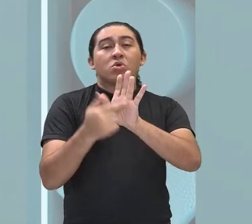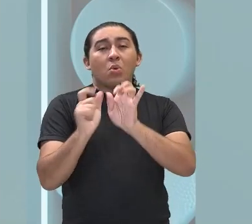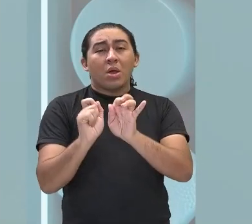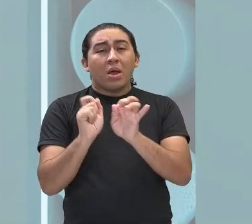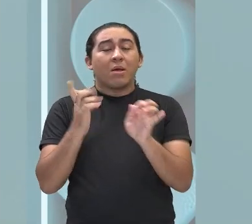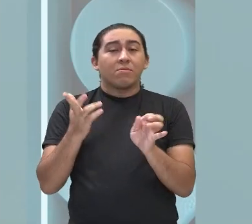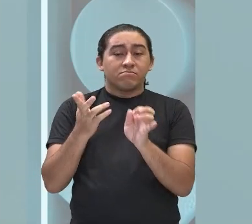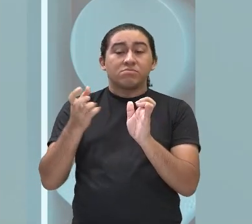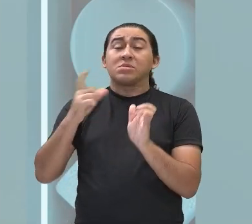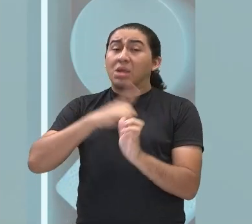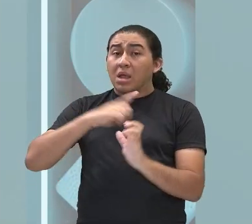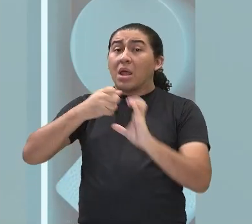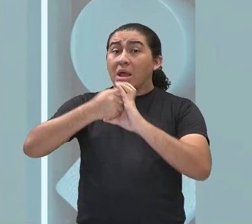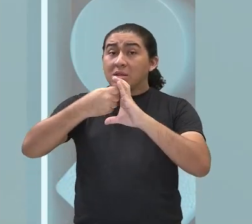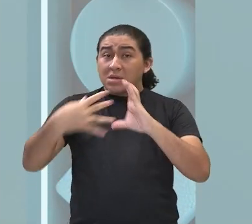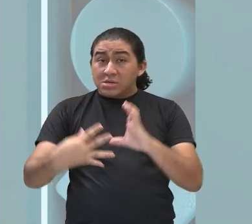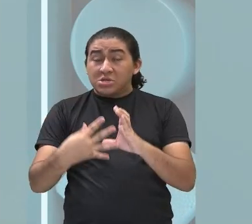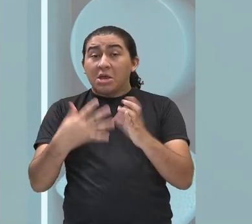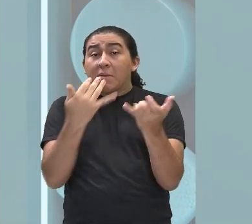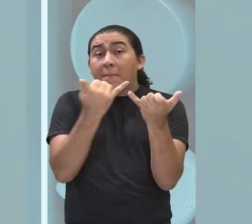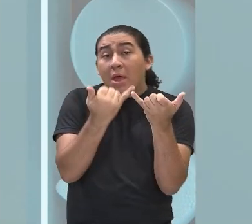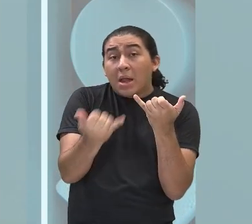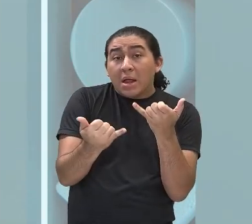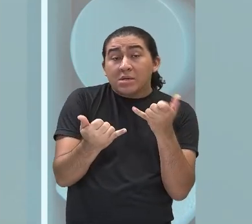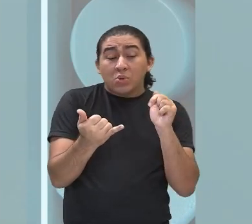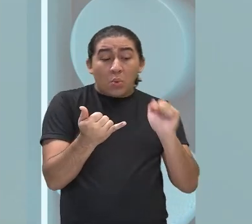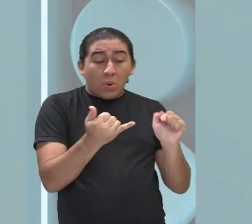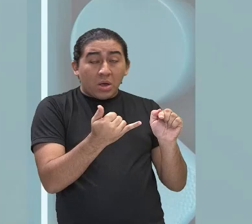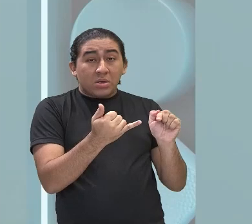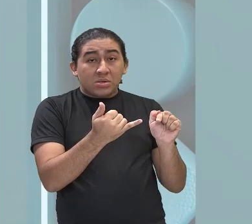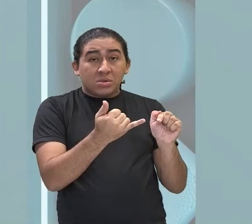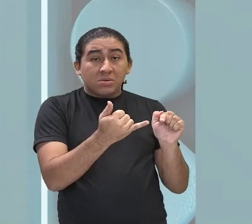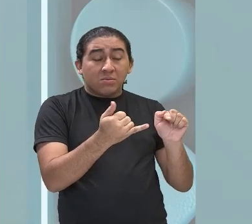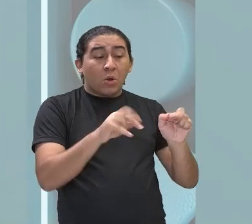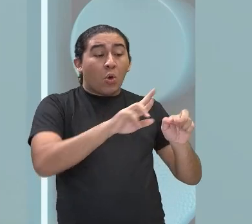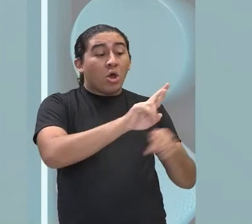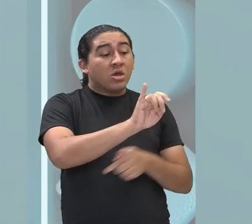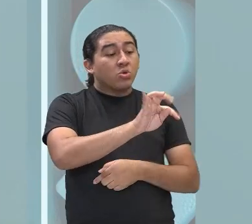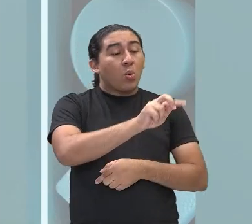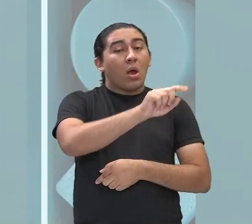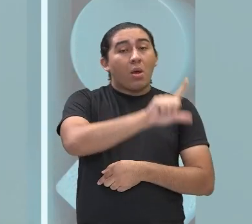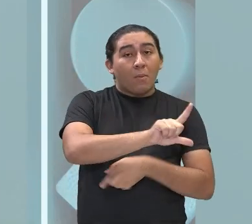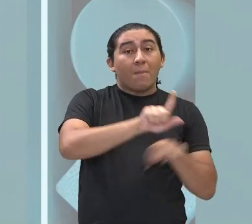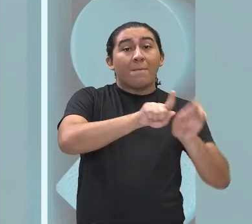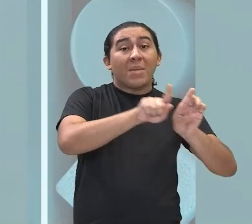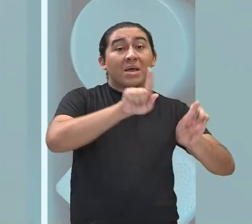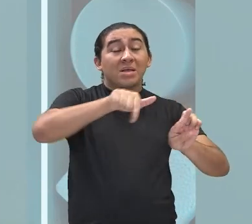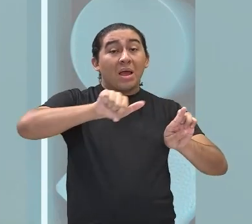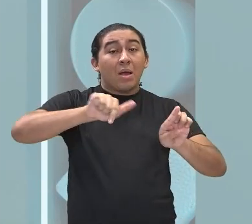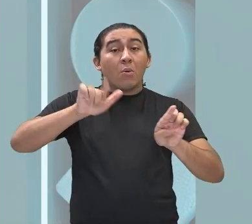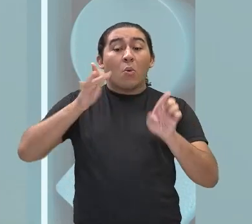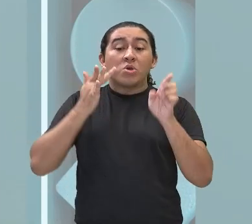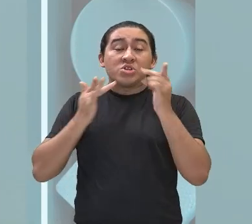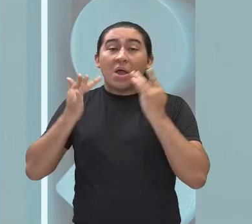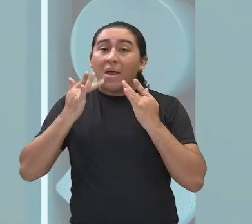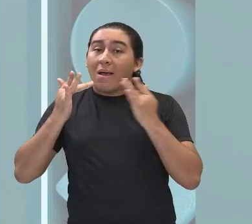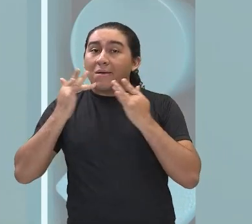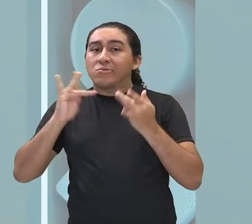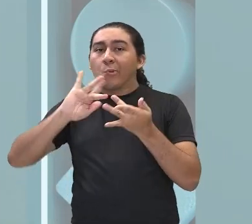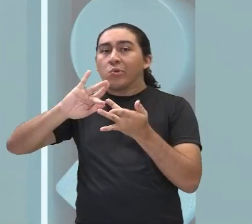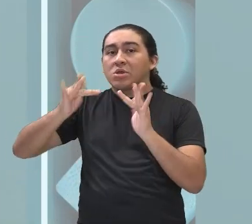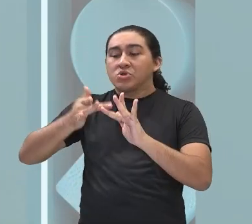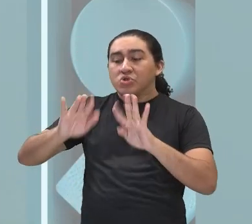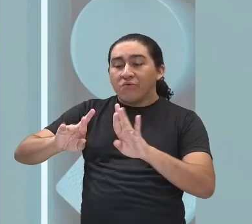realmente tem no ritual, mas vai ter aquele olhar cênico. Então vão ter os